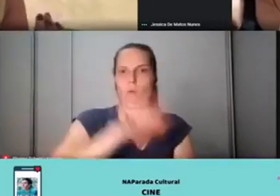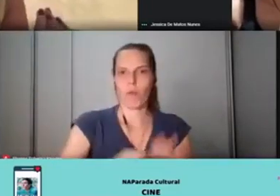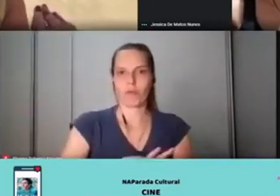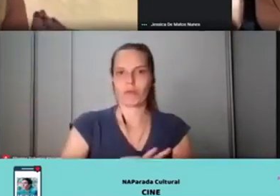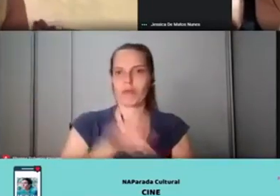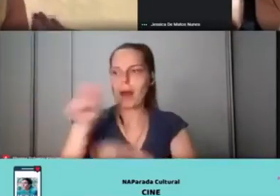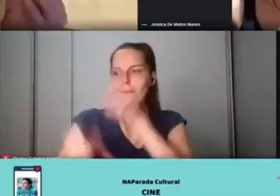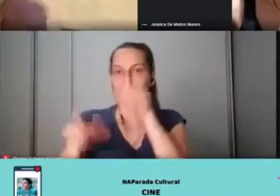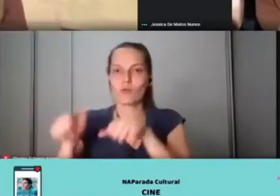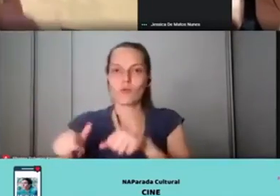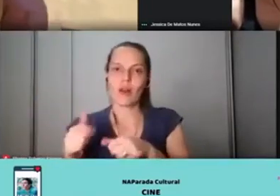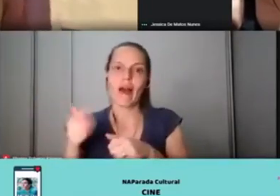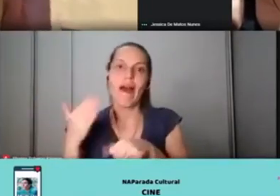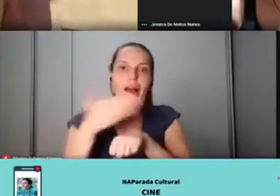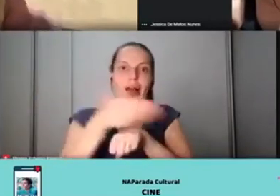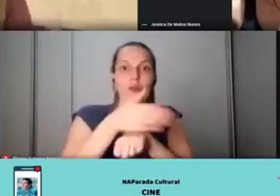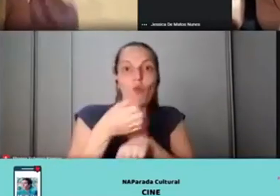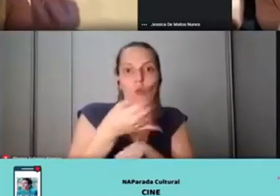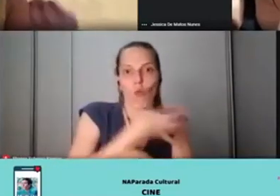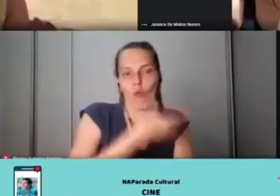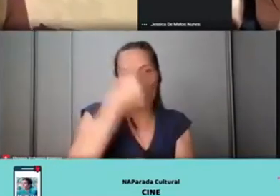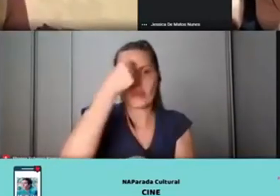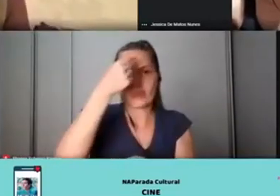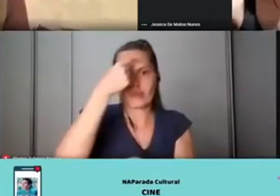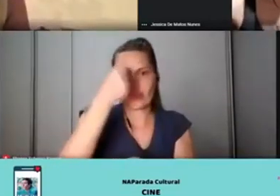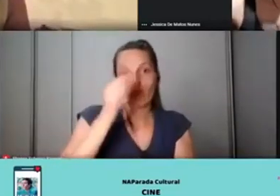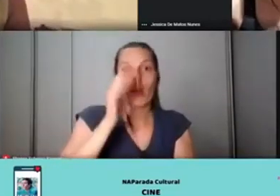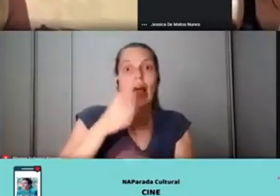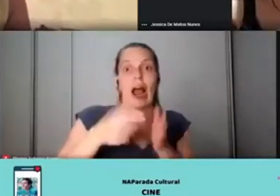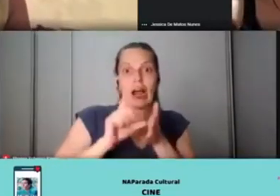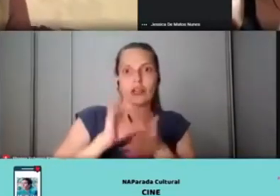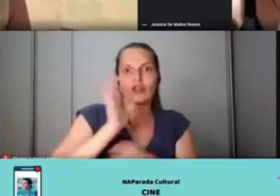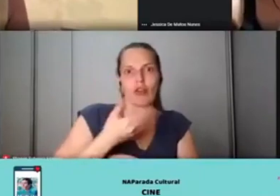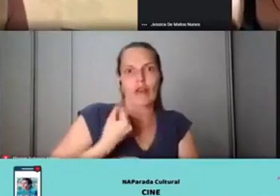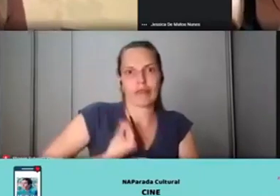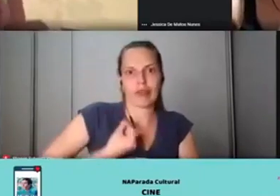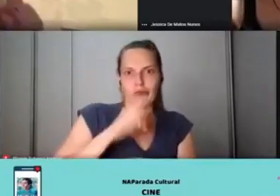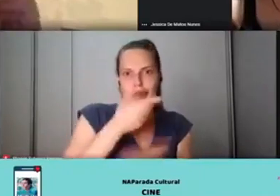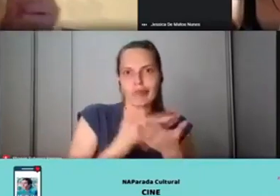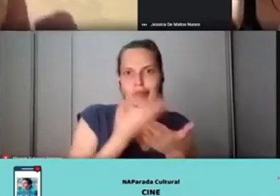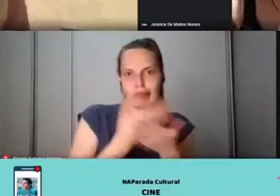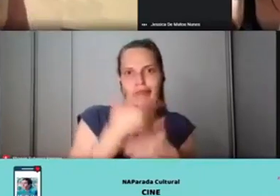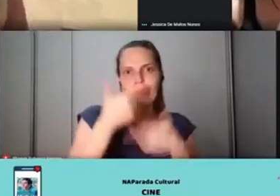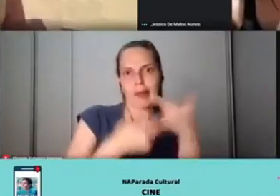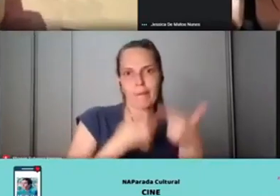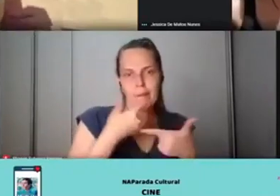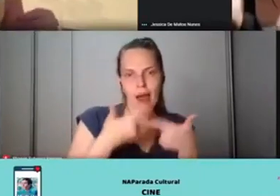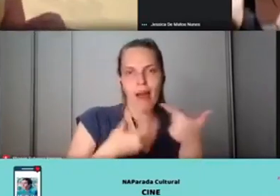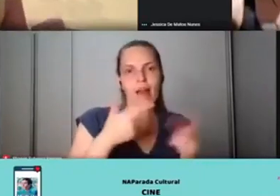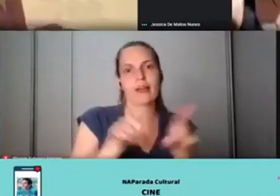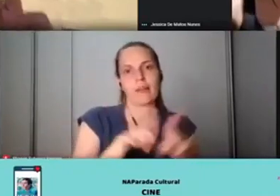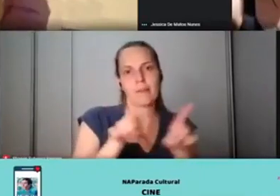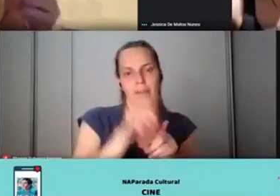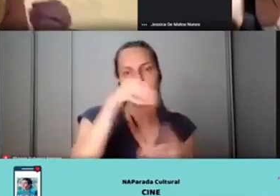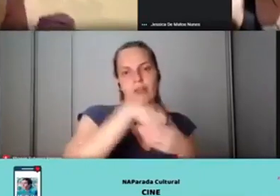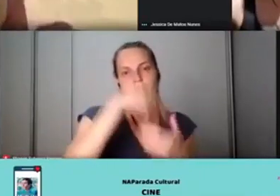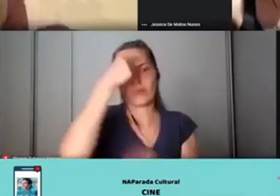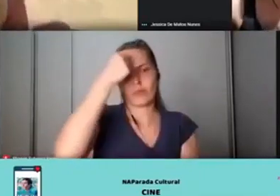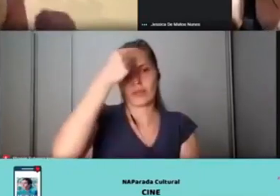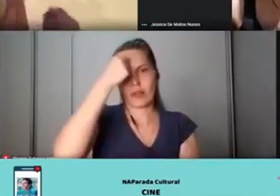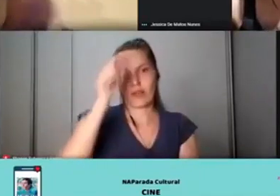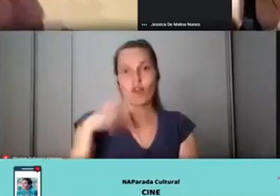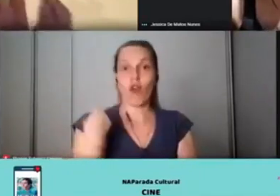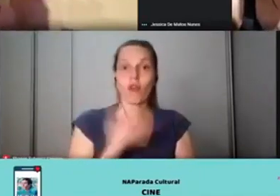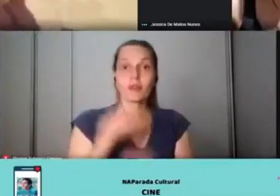está na universidade e também para quem trabalha na universidade. Né? A gente vai ter que se readaptar e